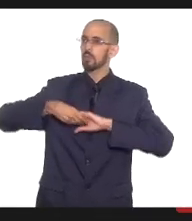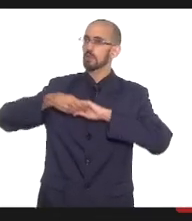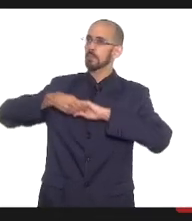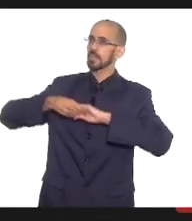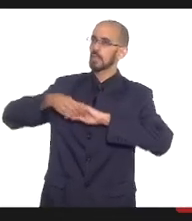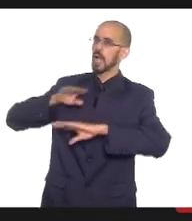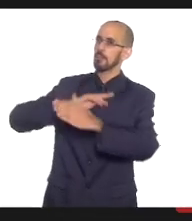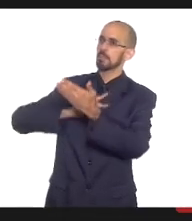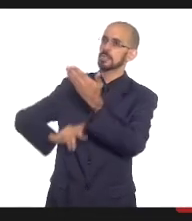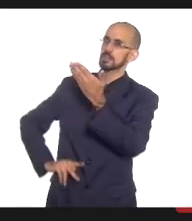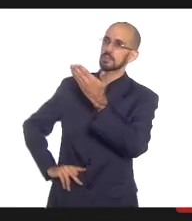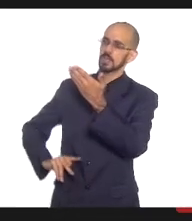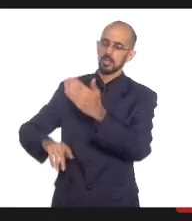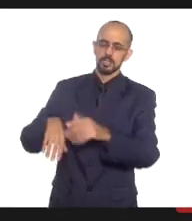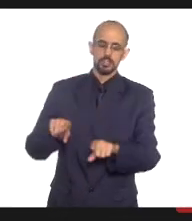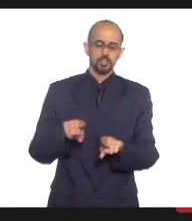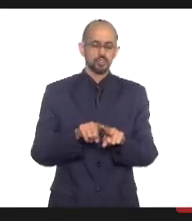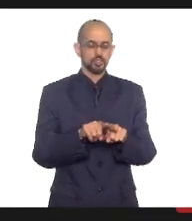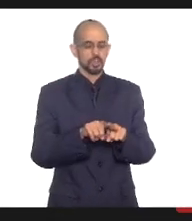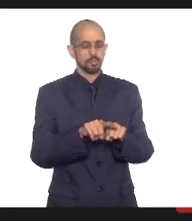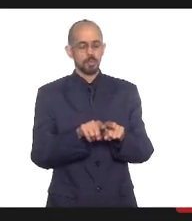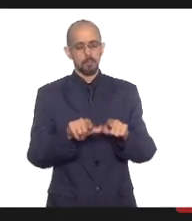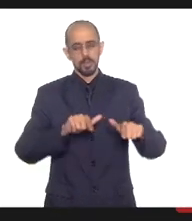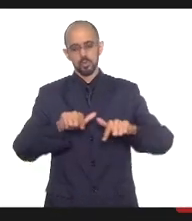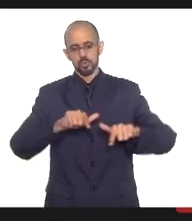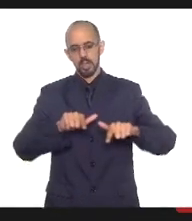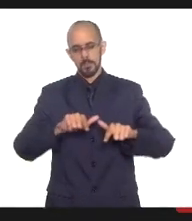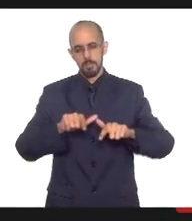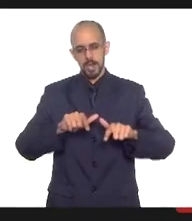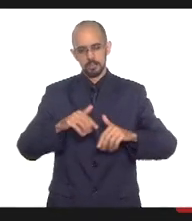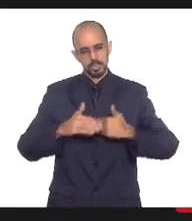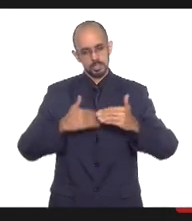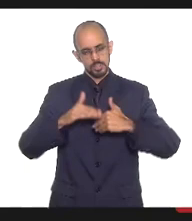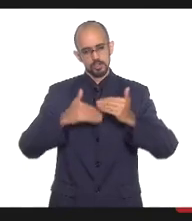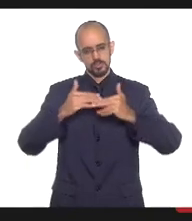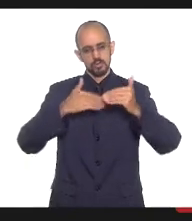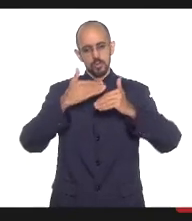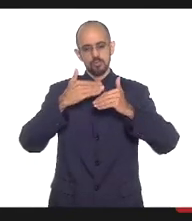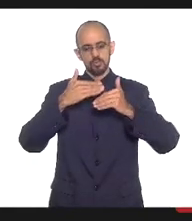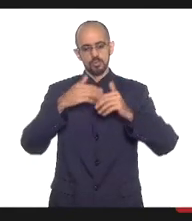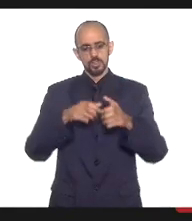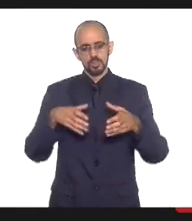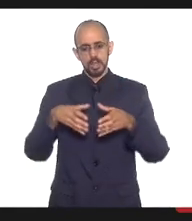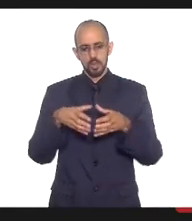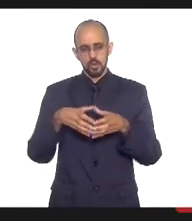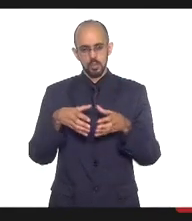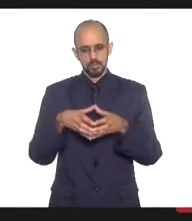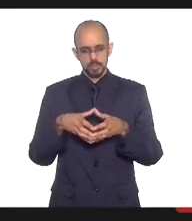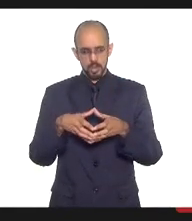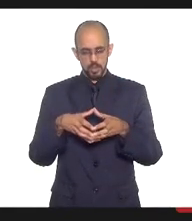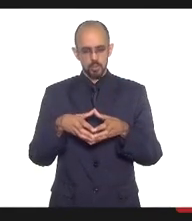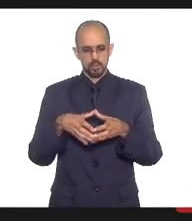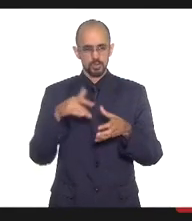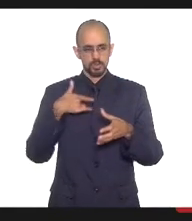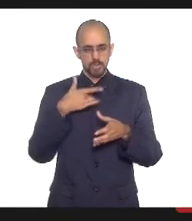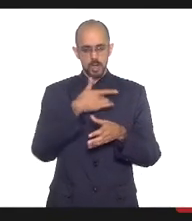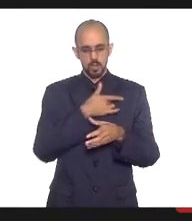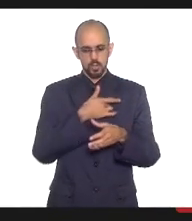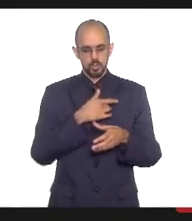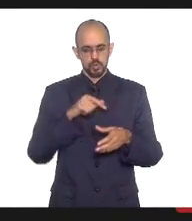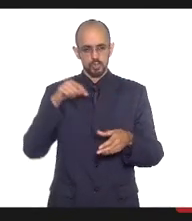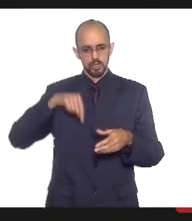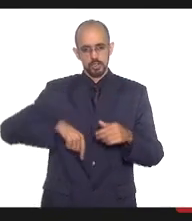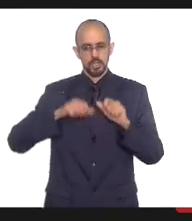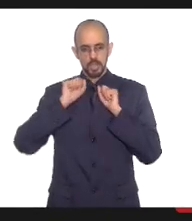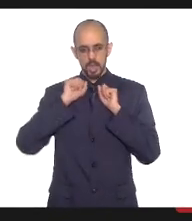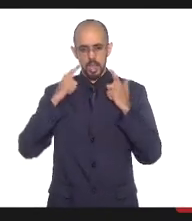pela audiência complementar pelo trabalho está sendo desenvolvido na comissão é de saúde dessa